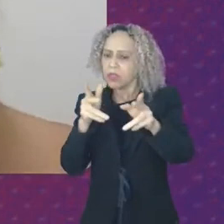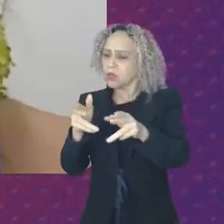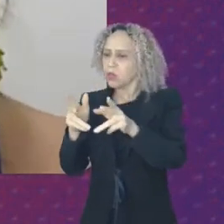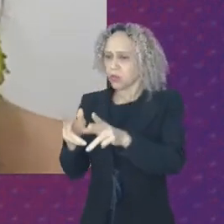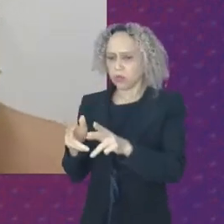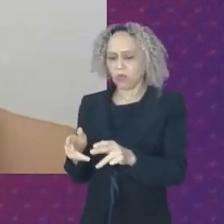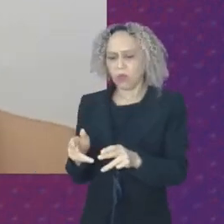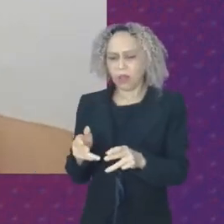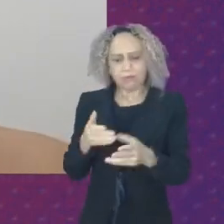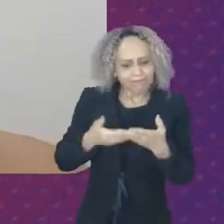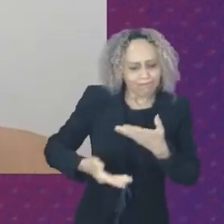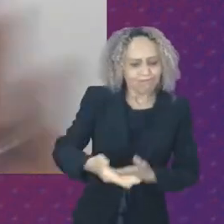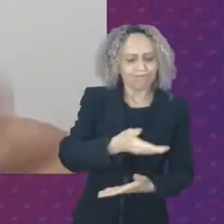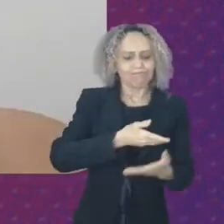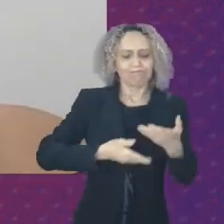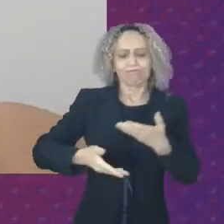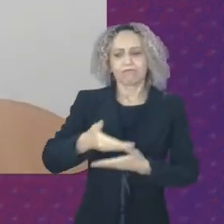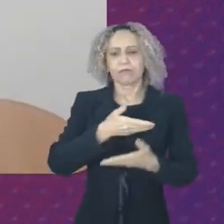andar com você